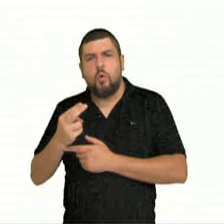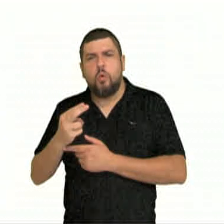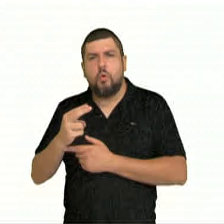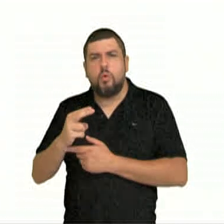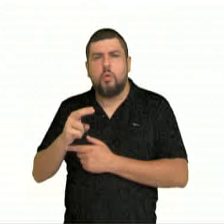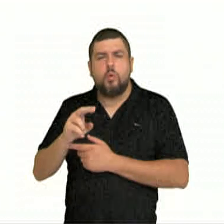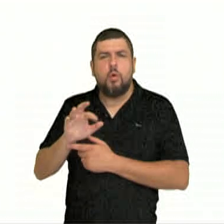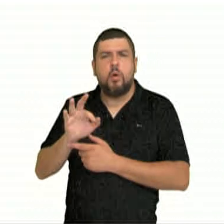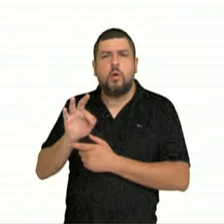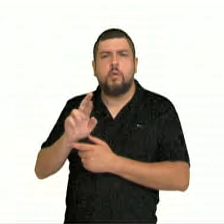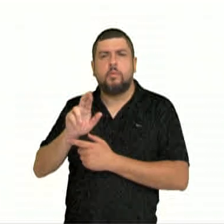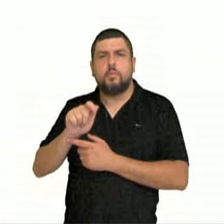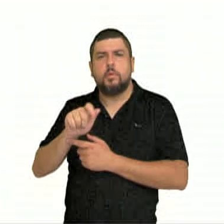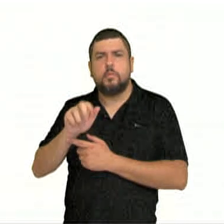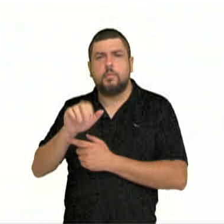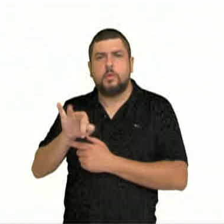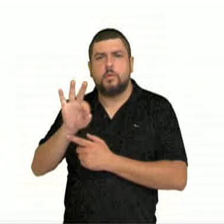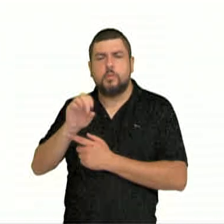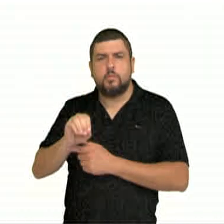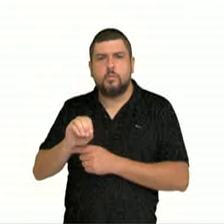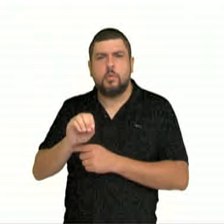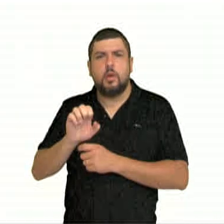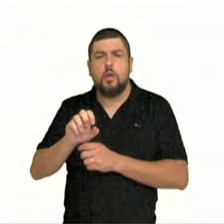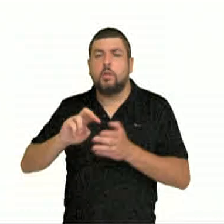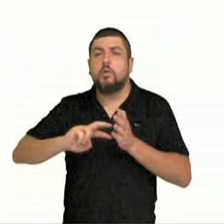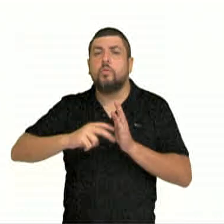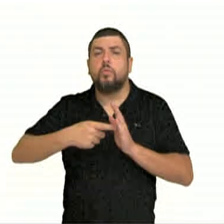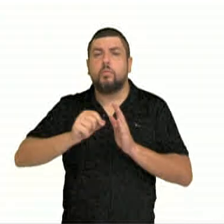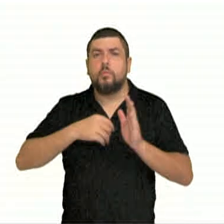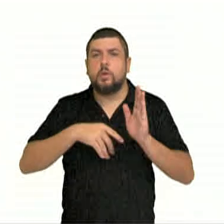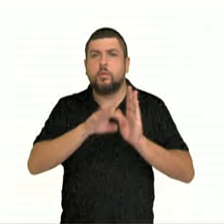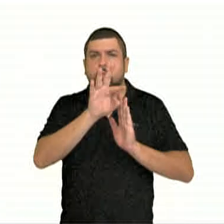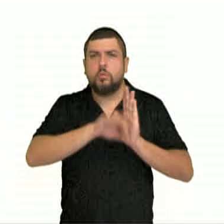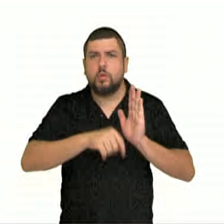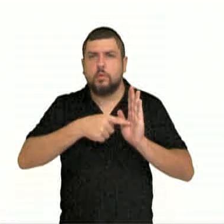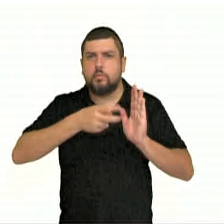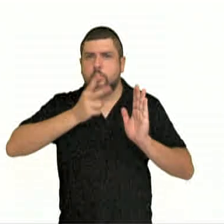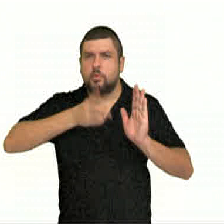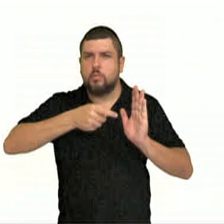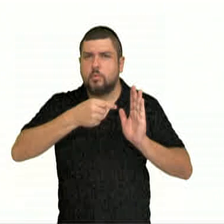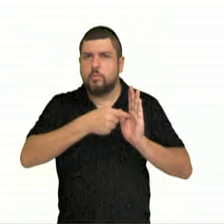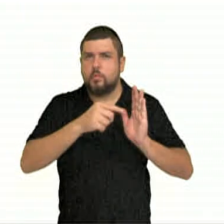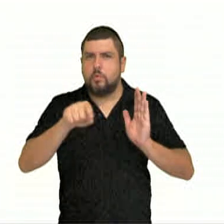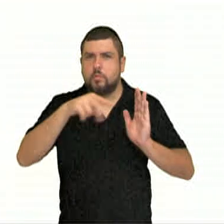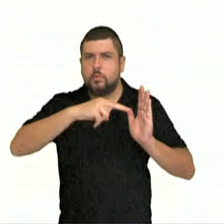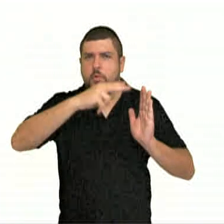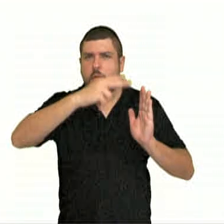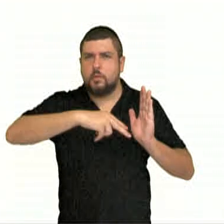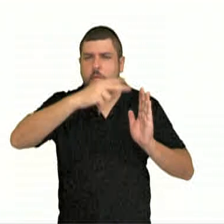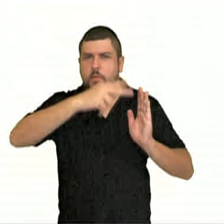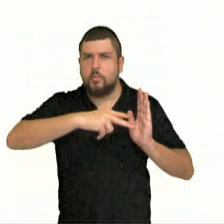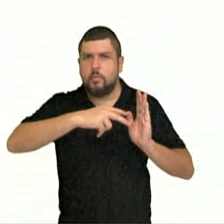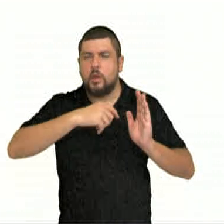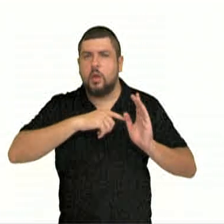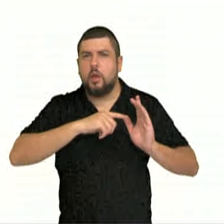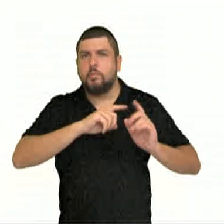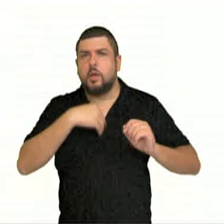o objetivo é esta leitura pausada, para que você compreenda bem a questão que vem a seguir. É uma